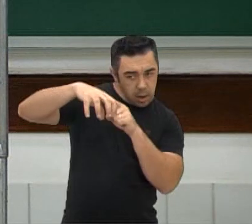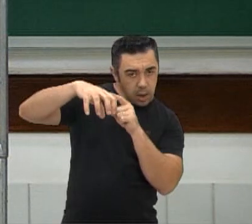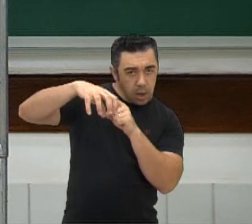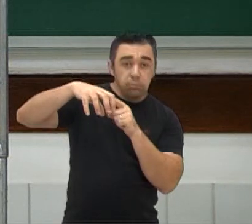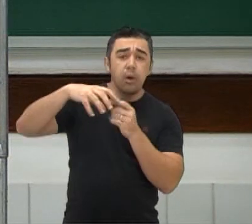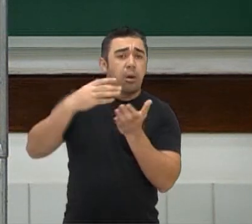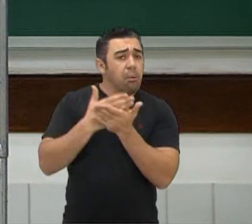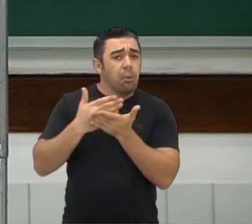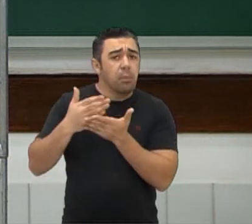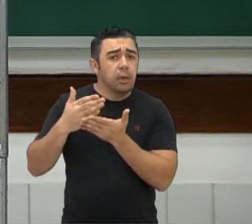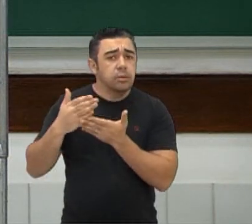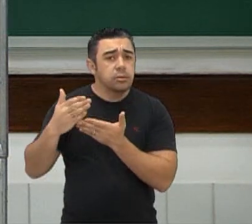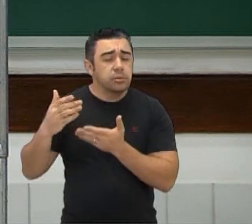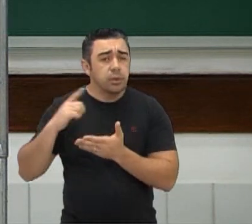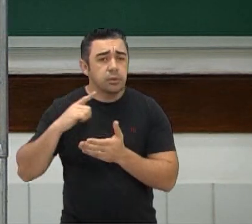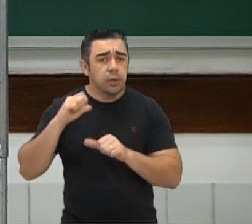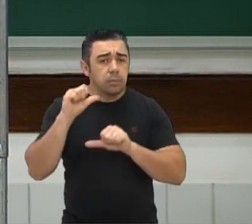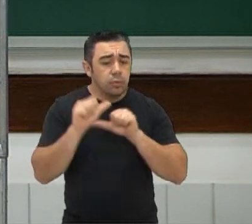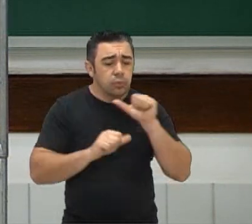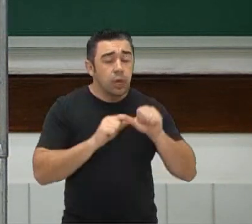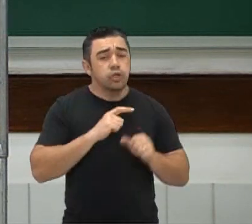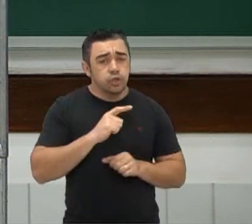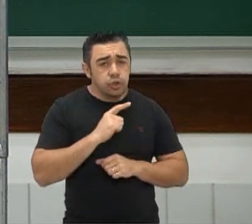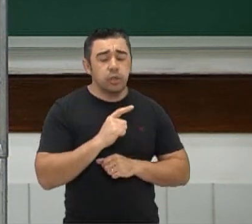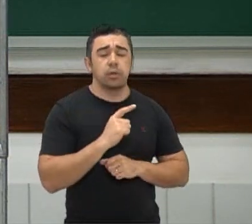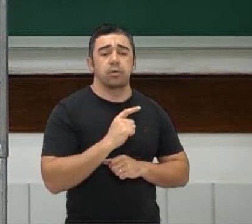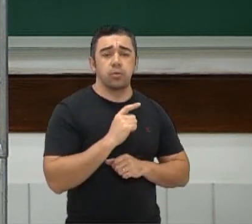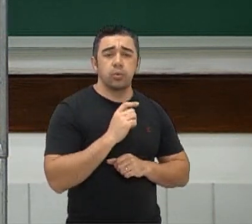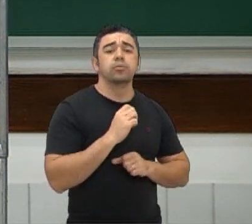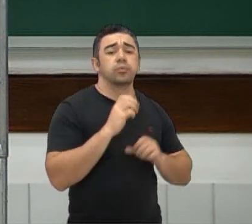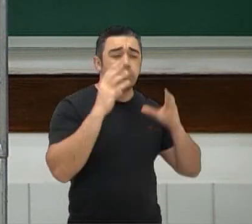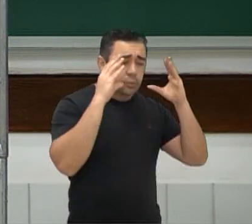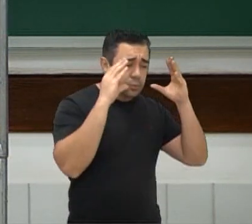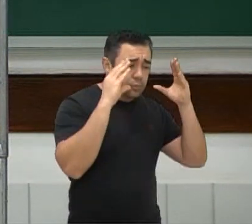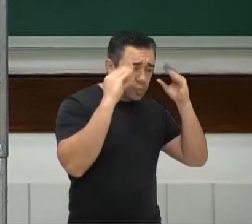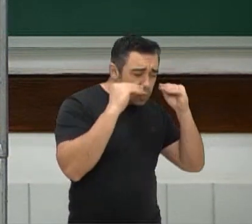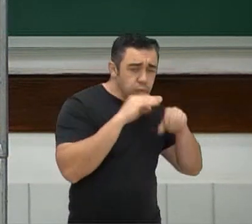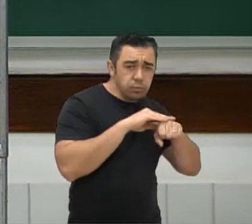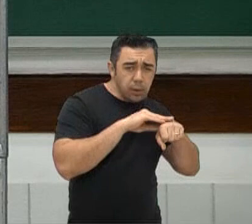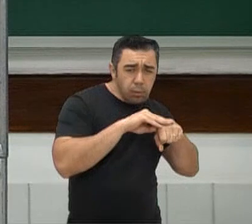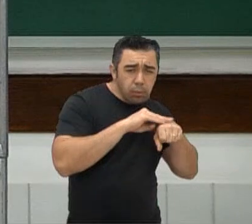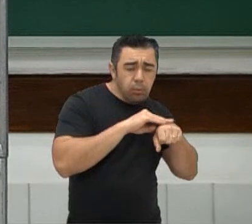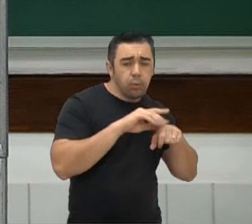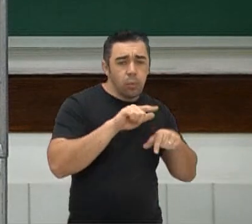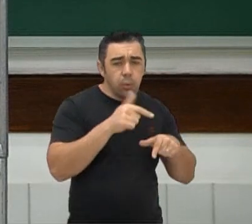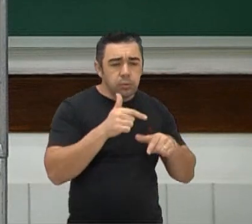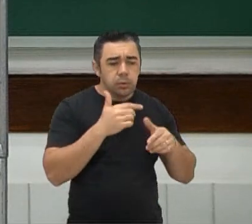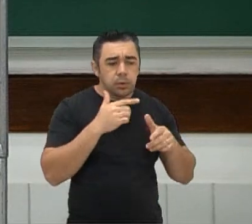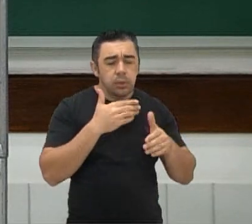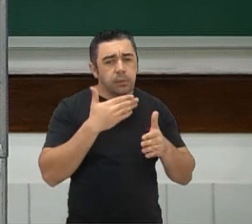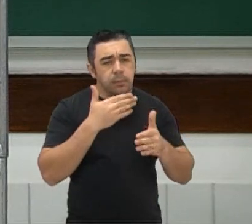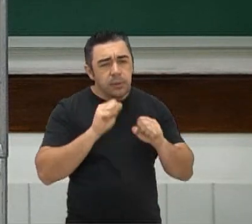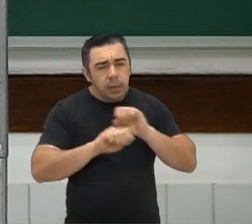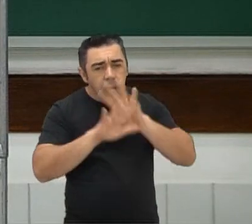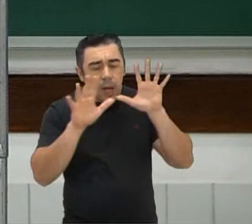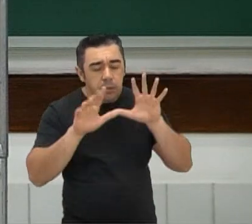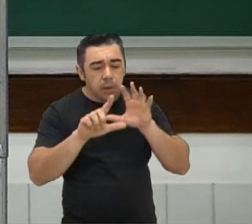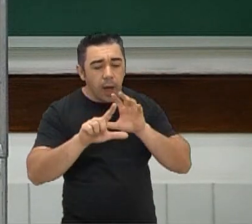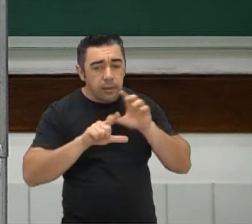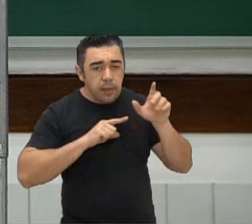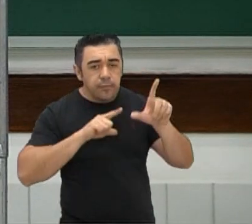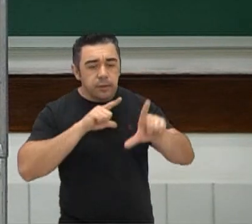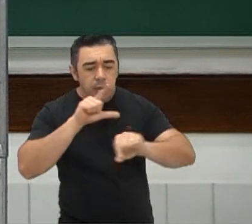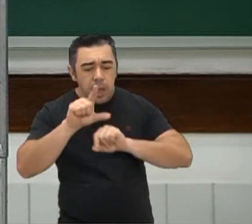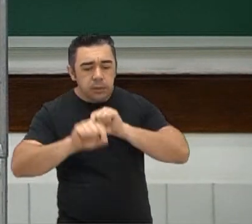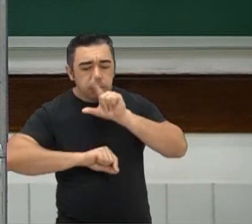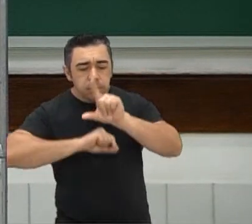começou a variar ali. Tinha um urso mais escuro, um urso mais claro e a seleção natural foi selecionando os ursos